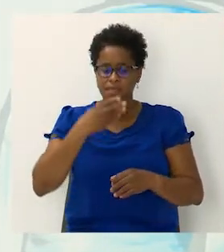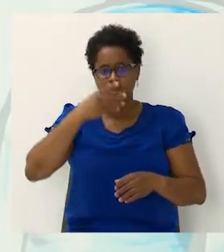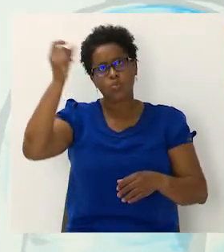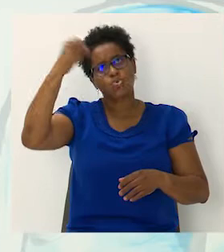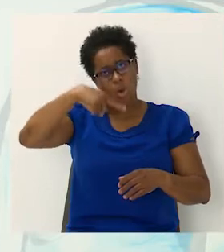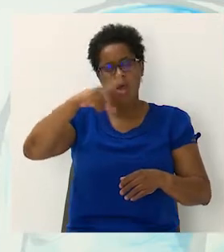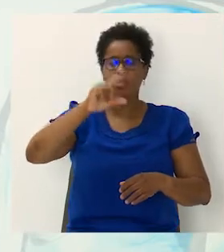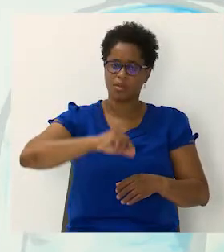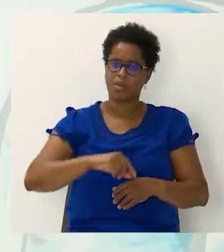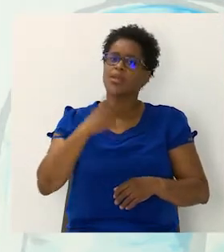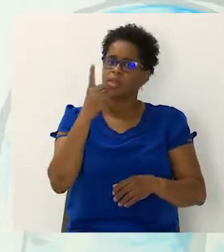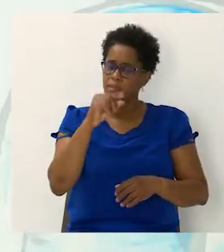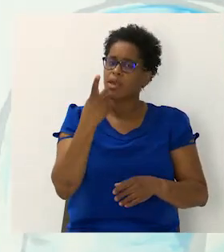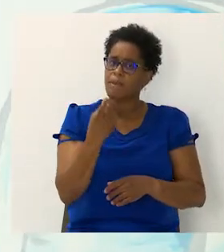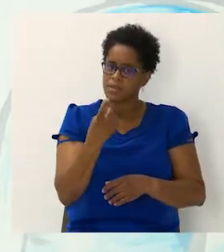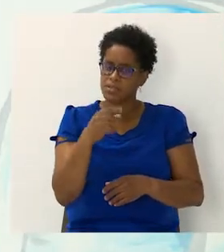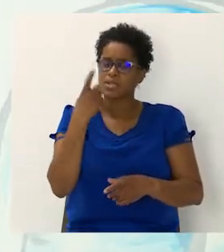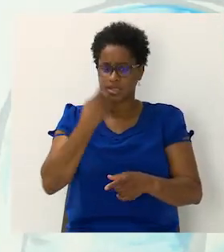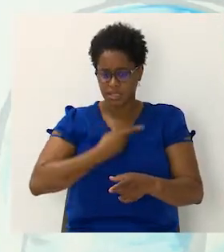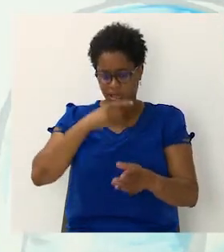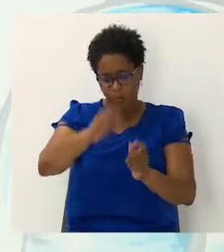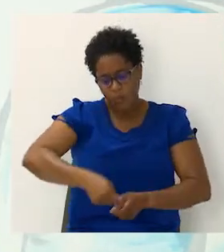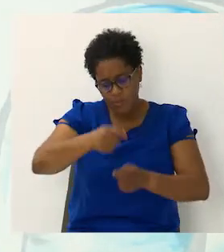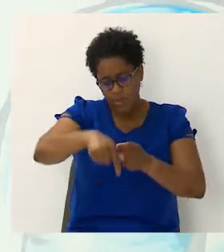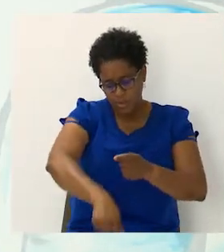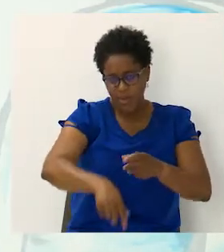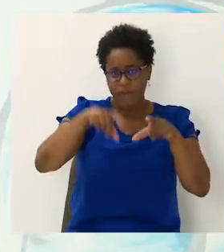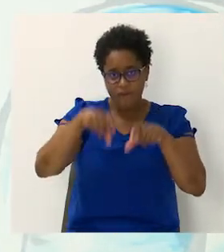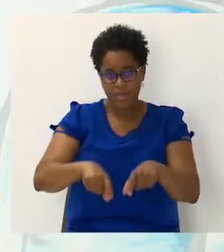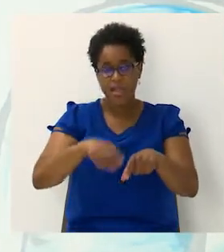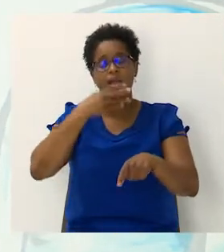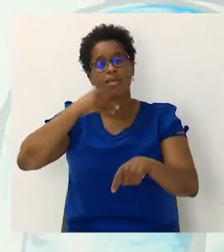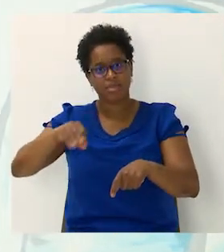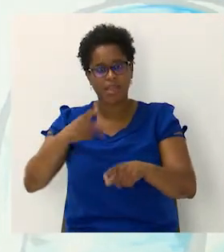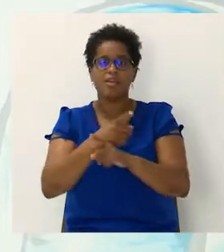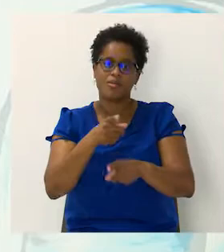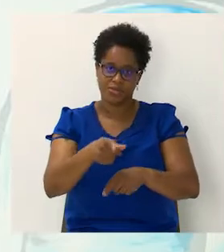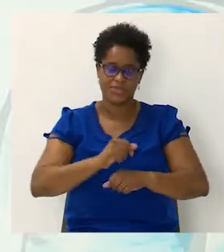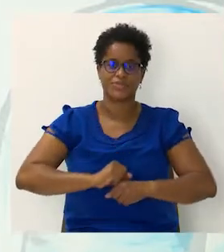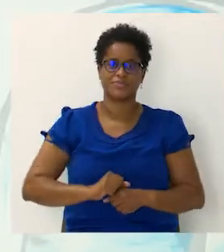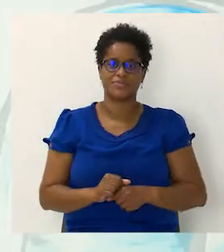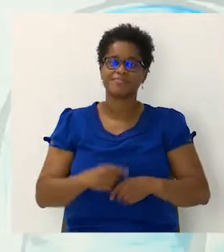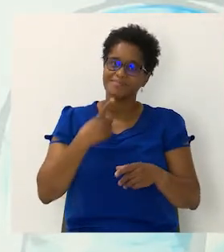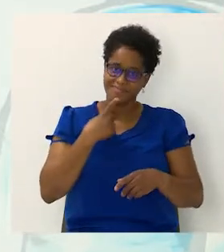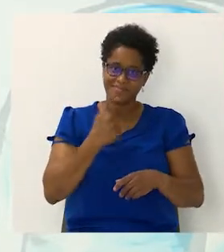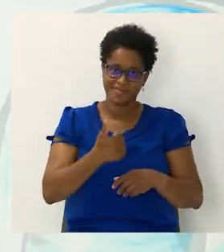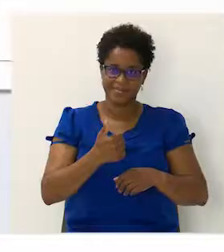sol. Também precisa ser implantada na terra. É por causa disso.